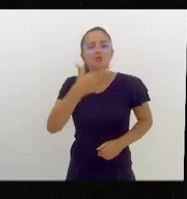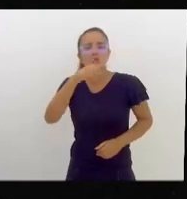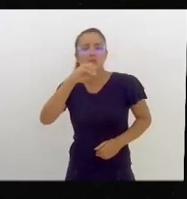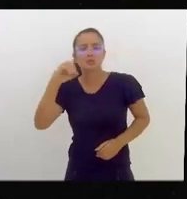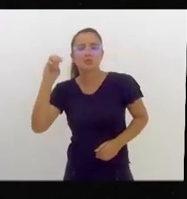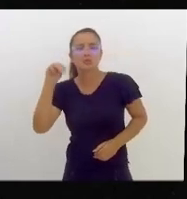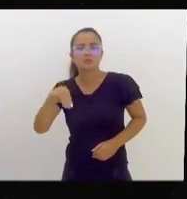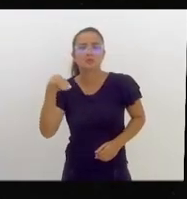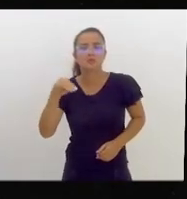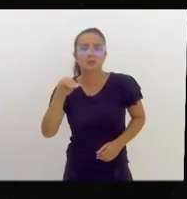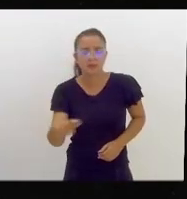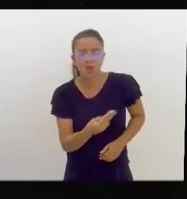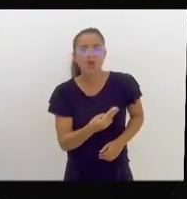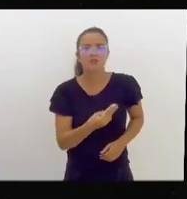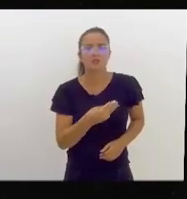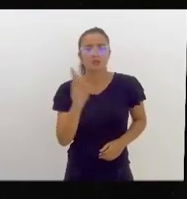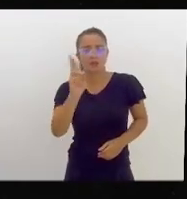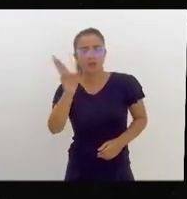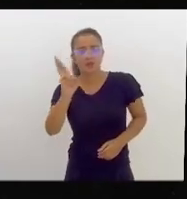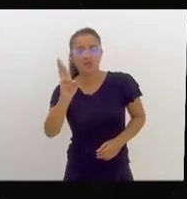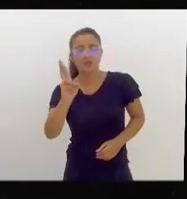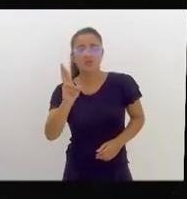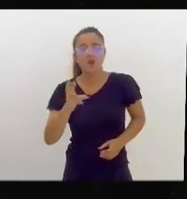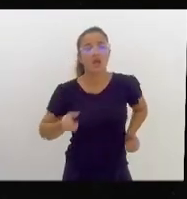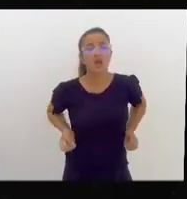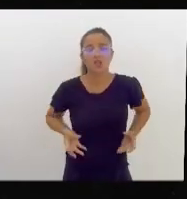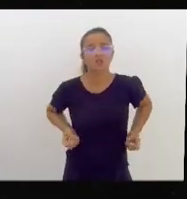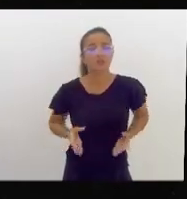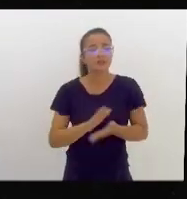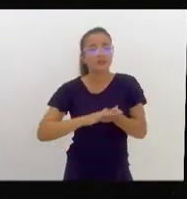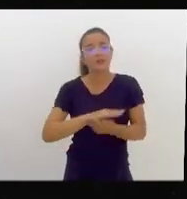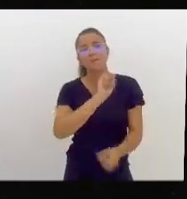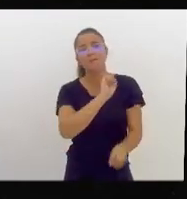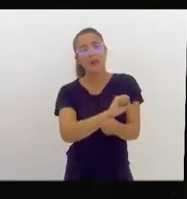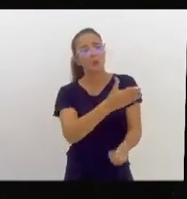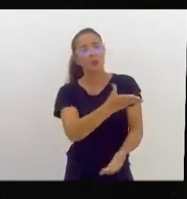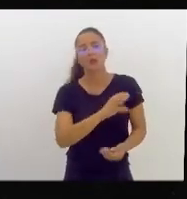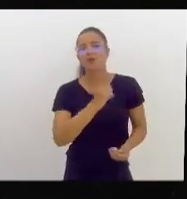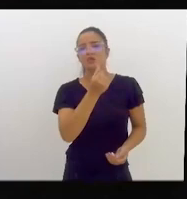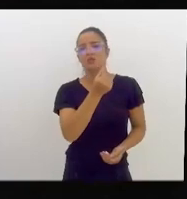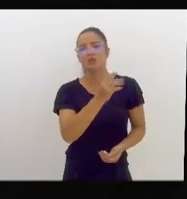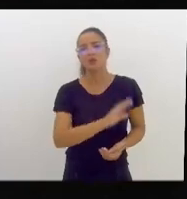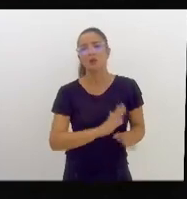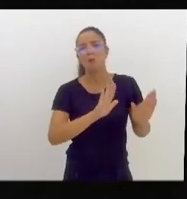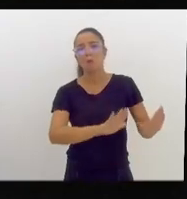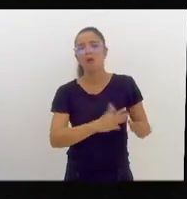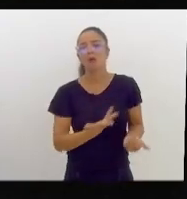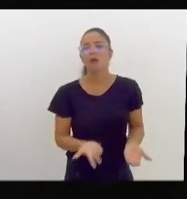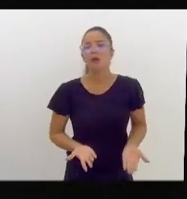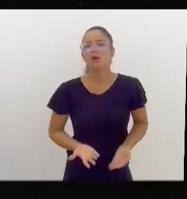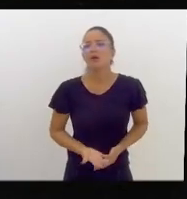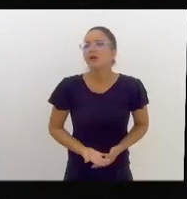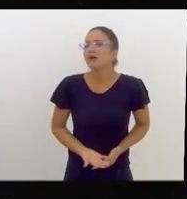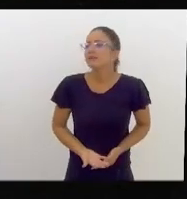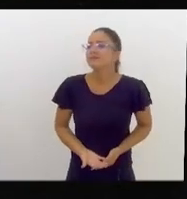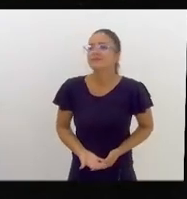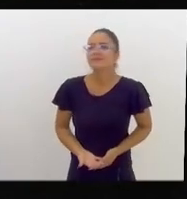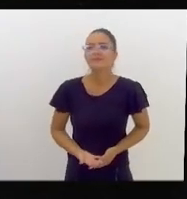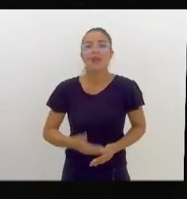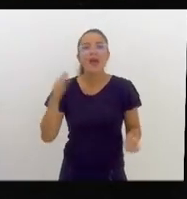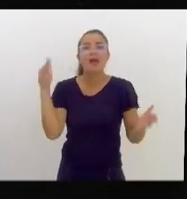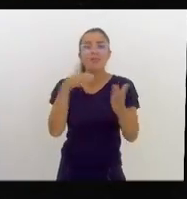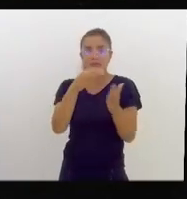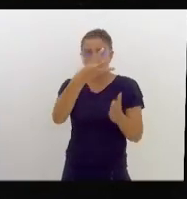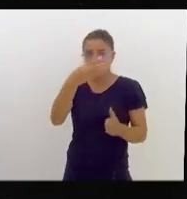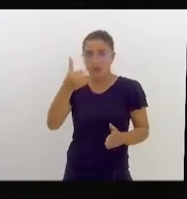reais ainda não foram gastos e deveriam ser gastos até o dia 31 de dezembro. Aí eu tomei conhecimento, deputado Luiz